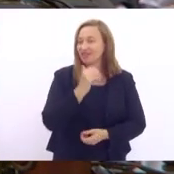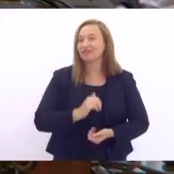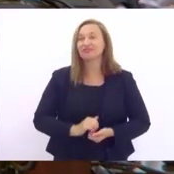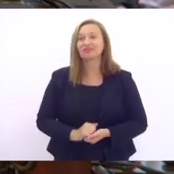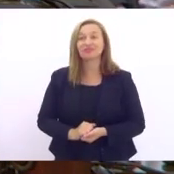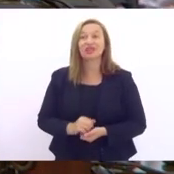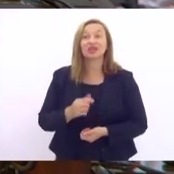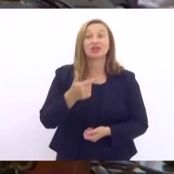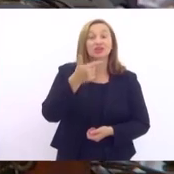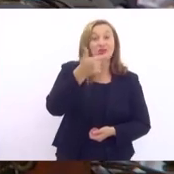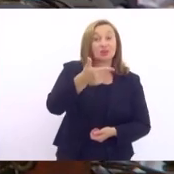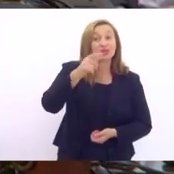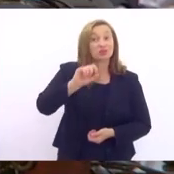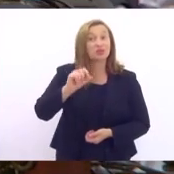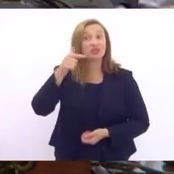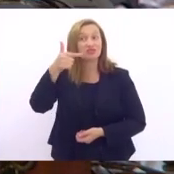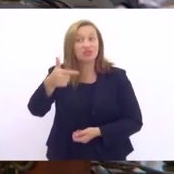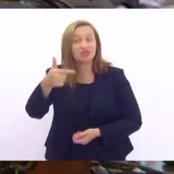2023.